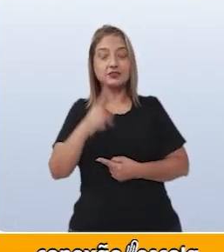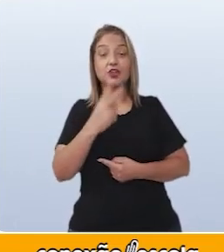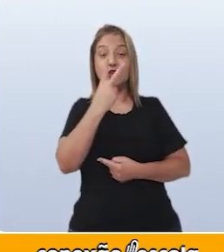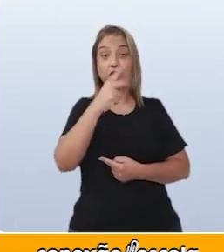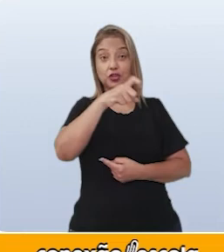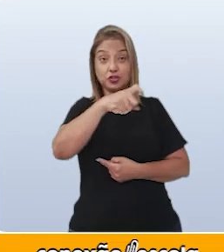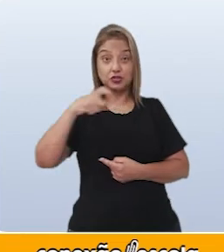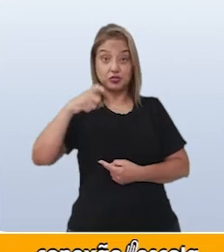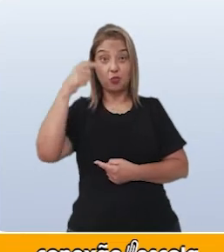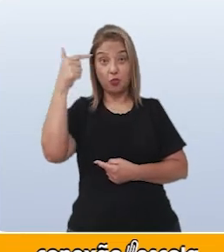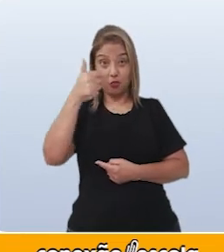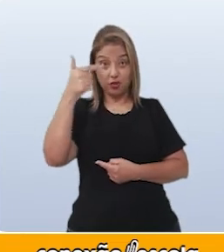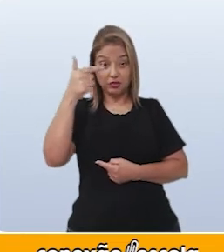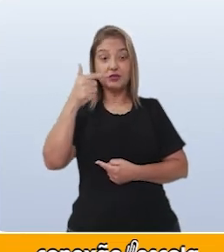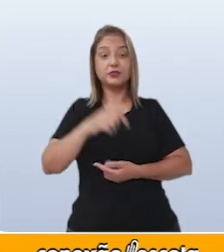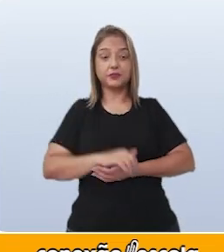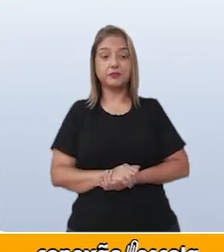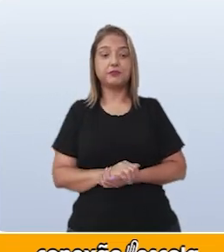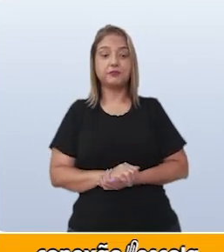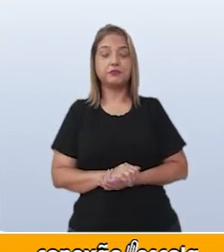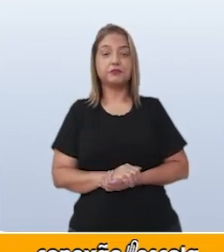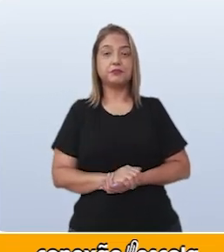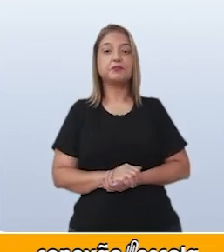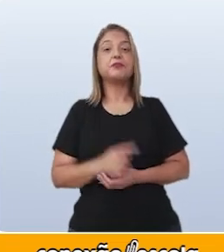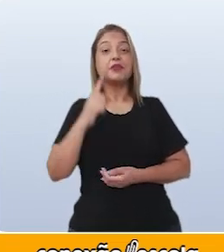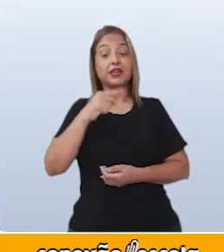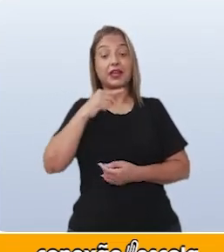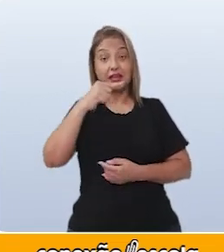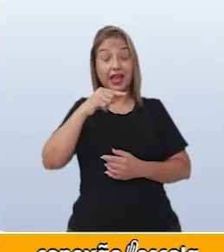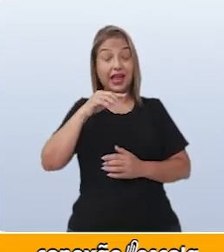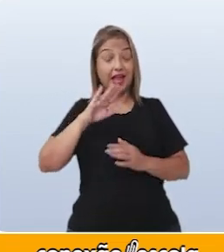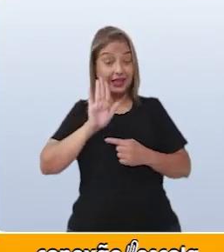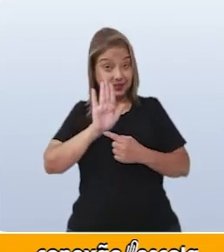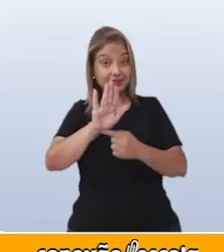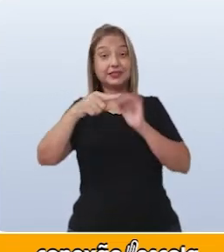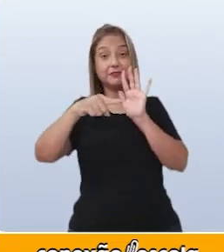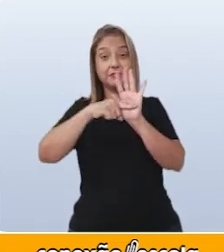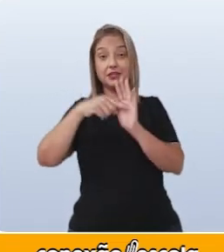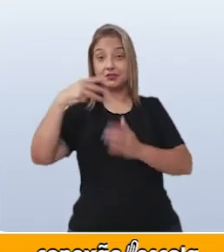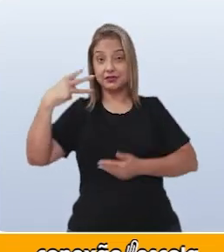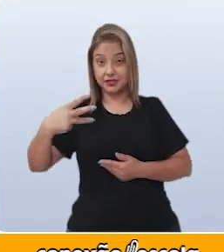ao quadrado. 1 vezes menos 3, menos 3.